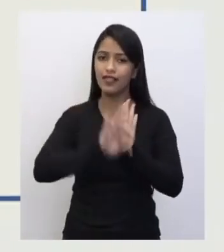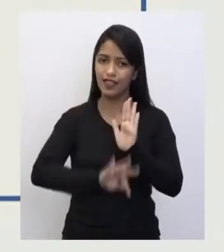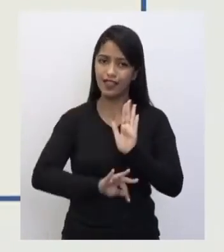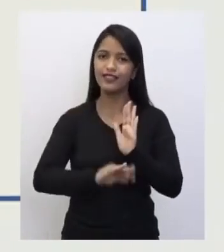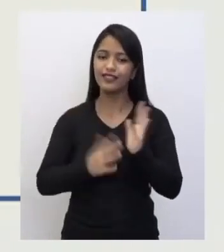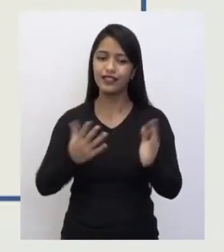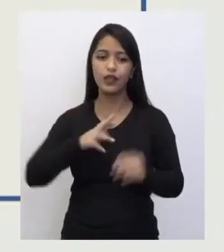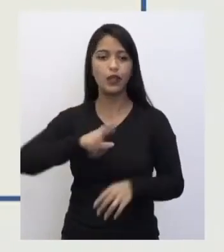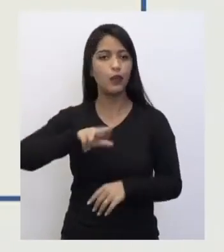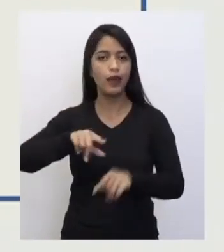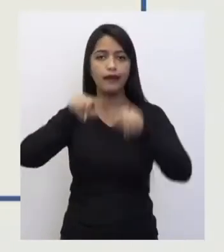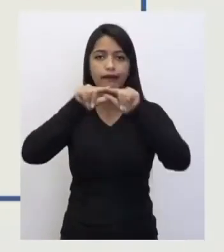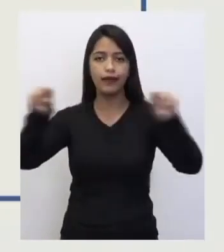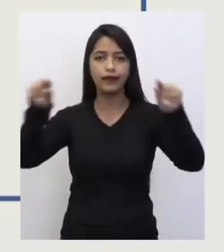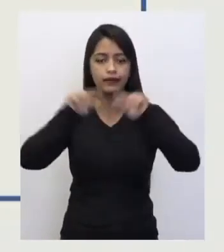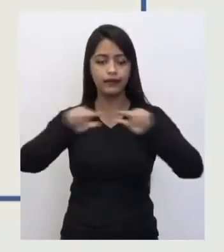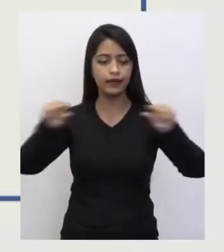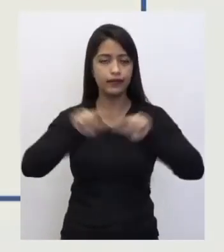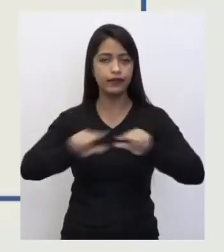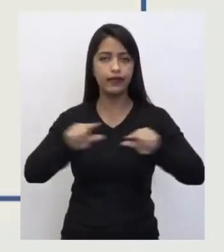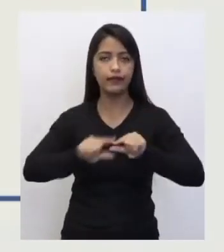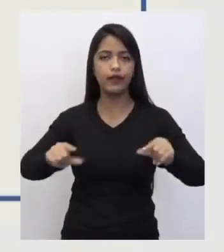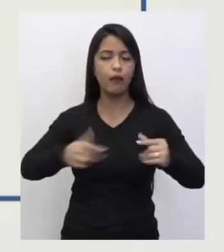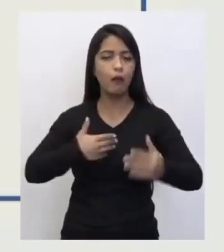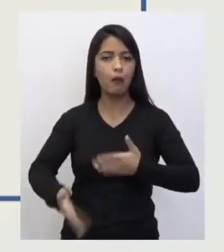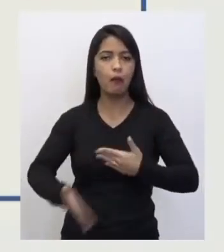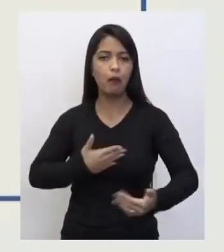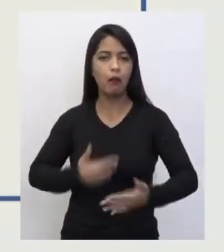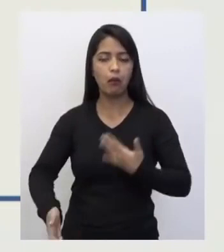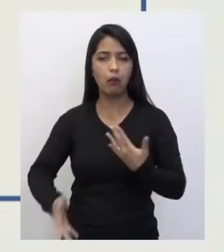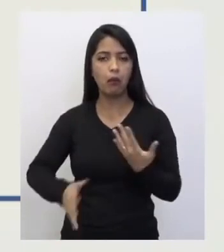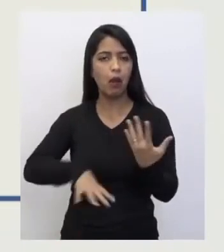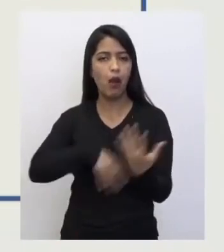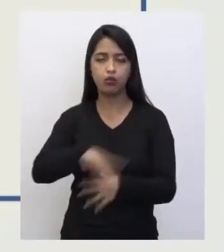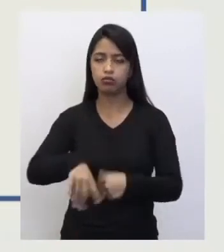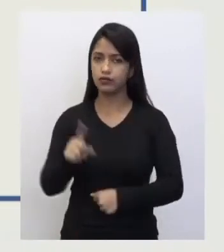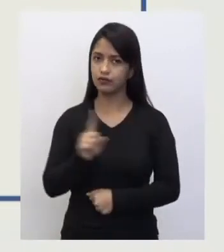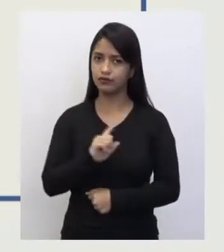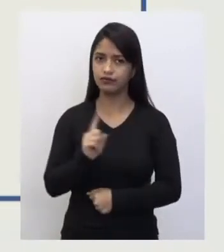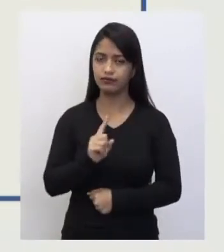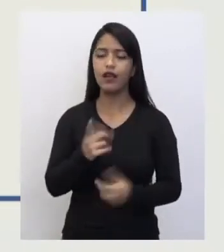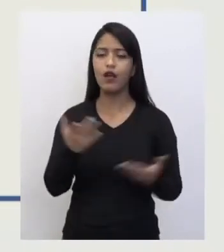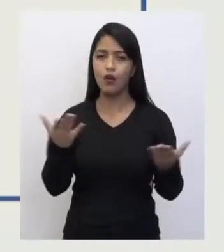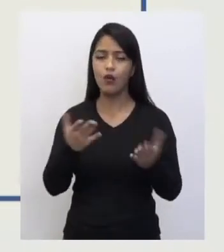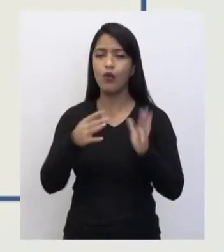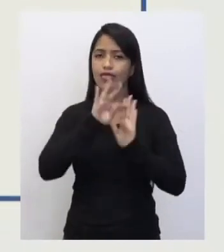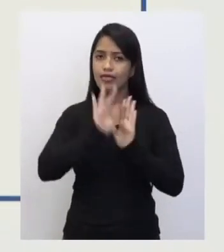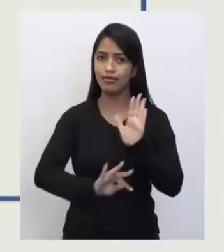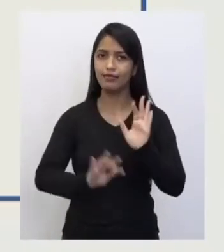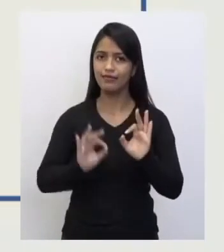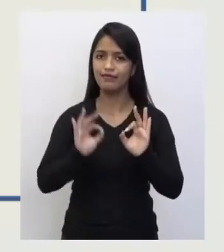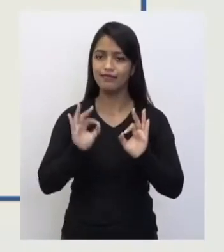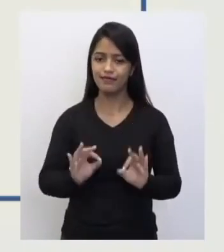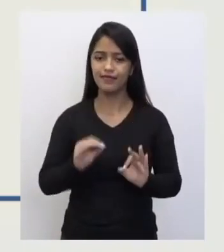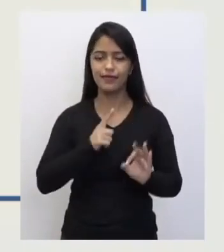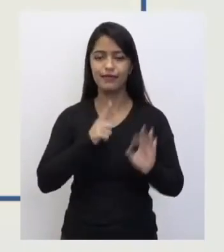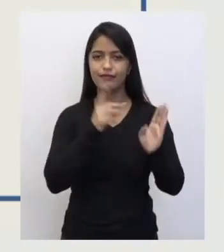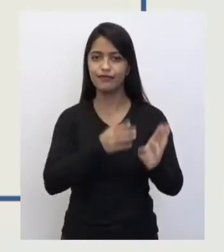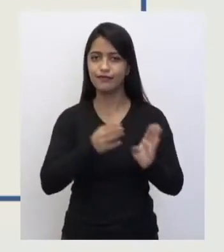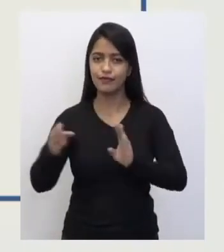um amontoado de frases, né, dispostas sem estarem conectadas. É um texto organizado